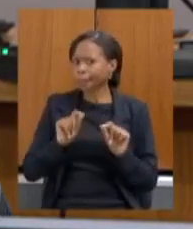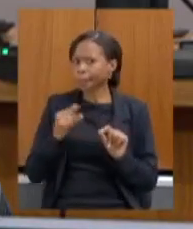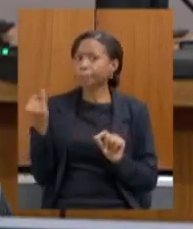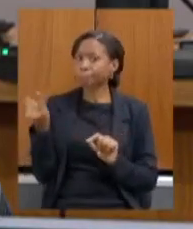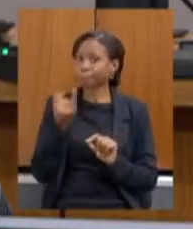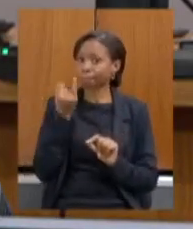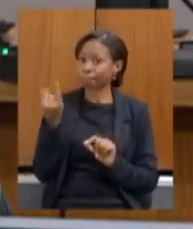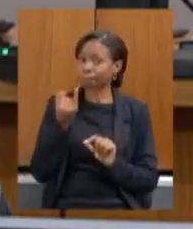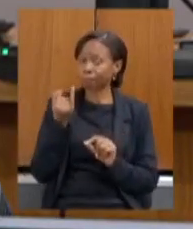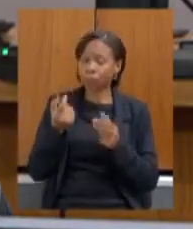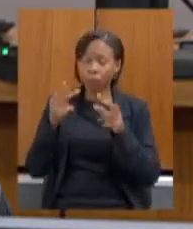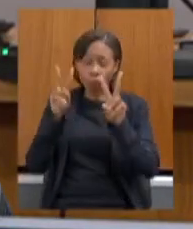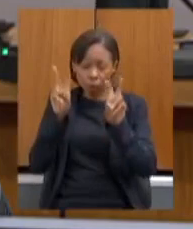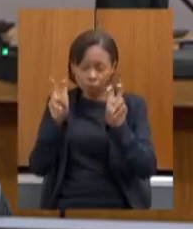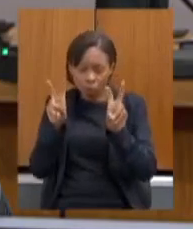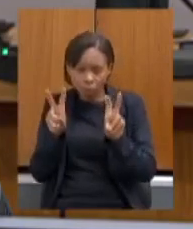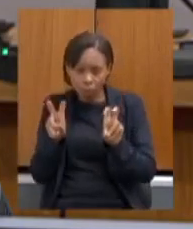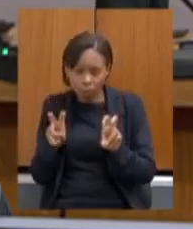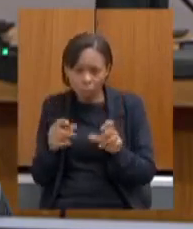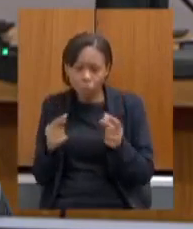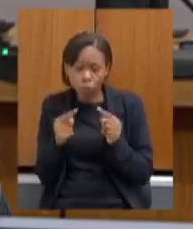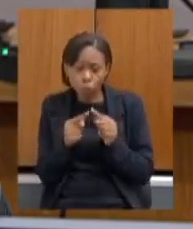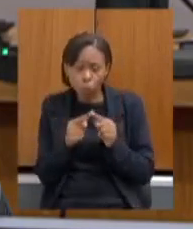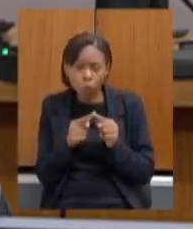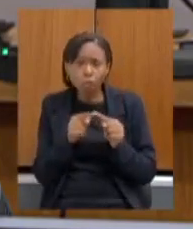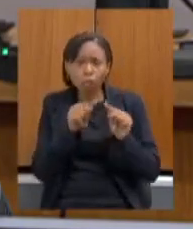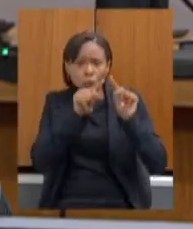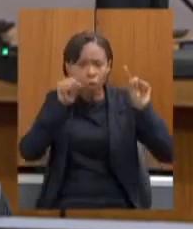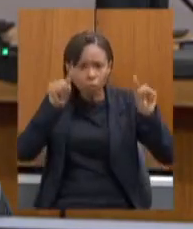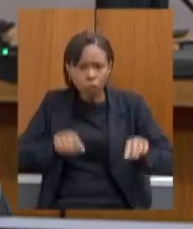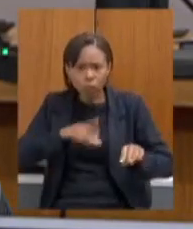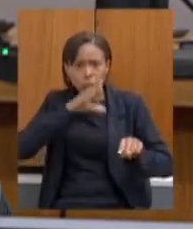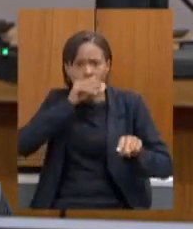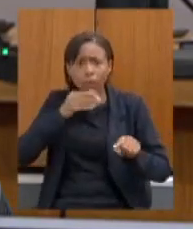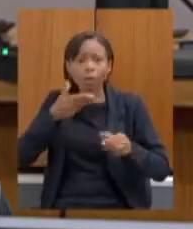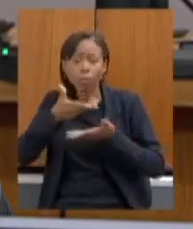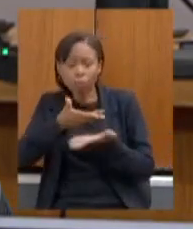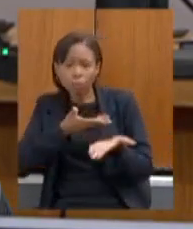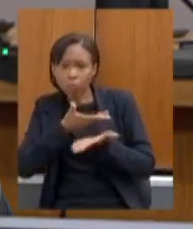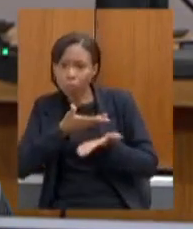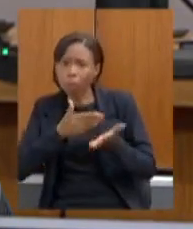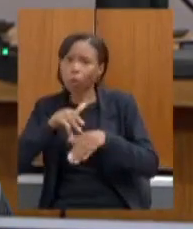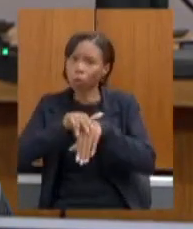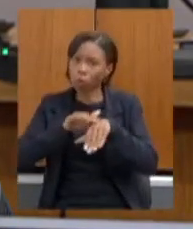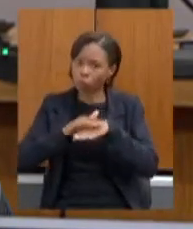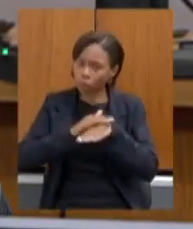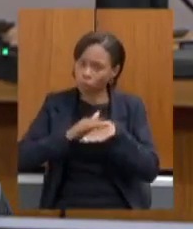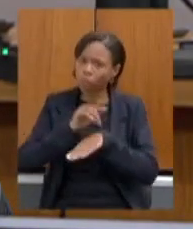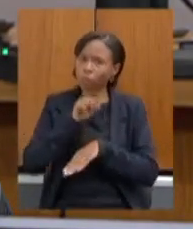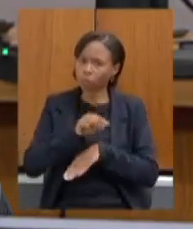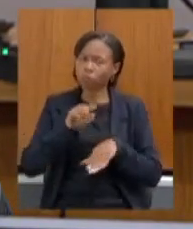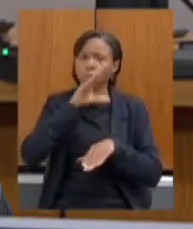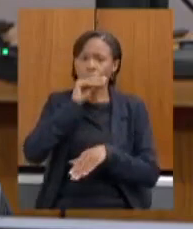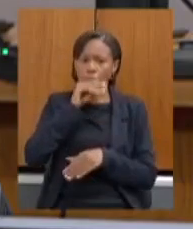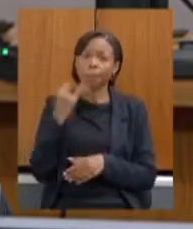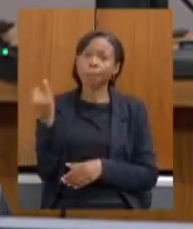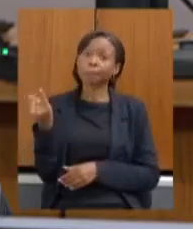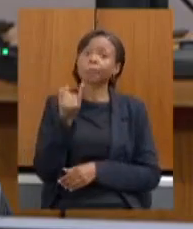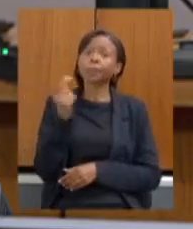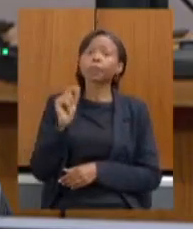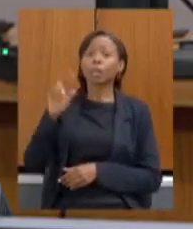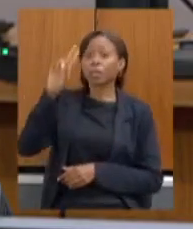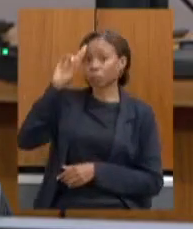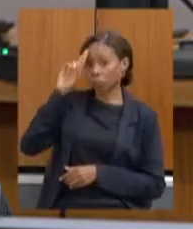questões que se relacionassem à vida do servidor fossem discutidas com os servidores. é importantíssimo que o patrão